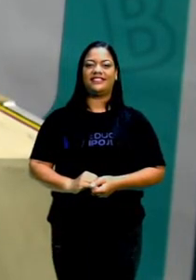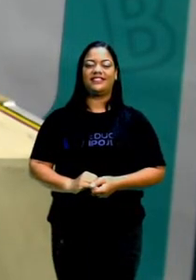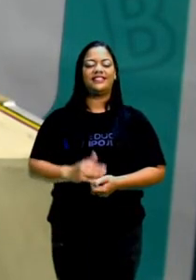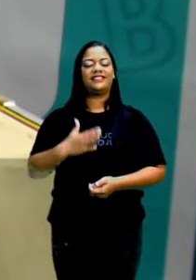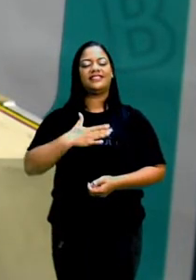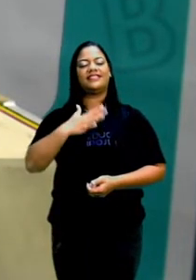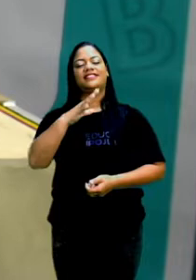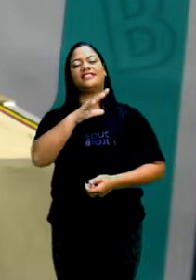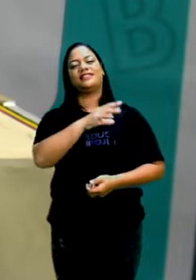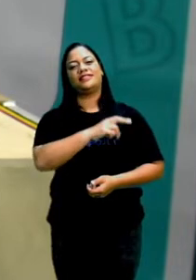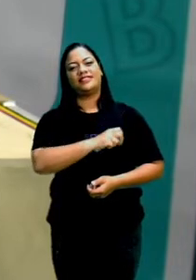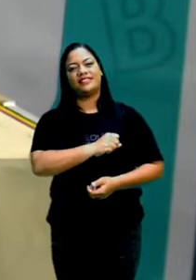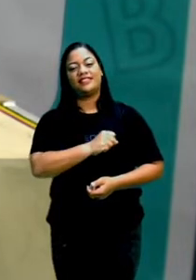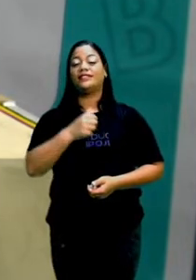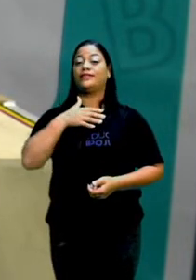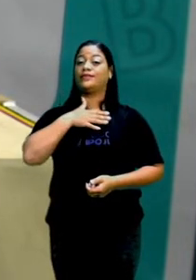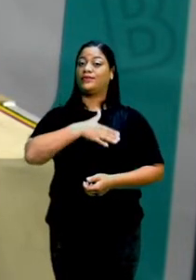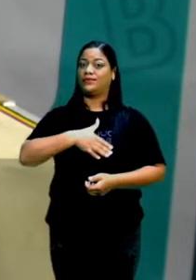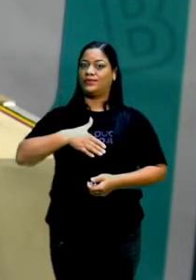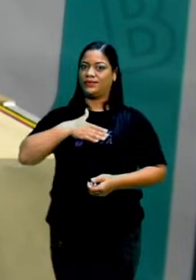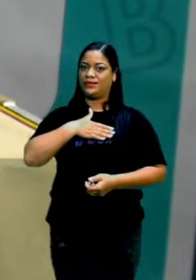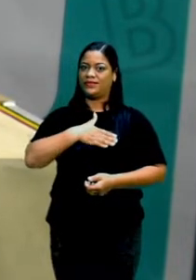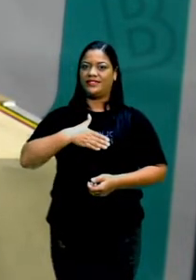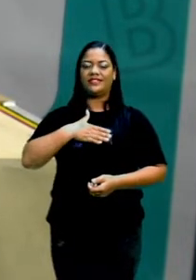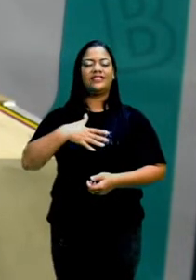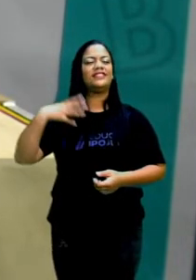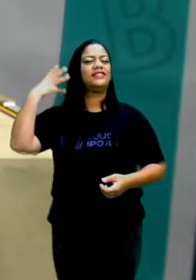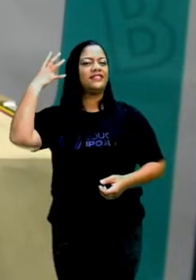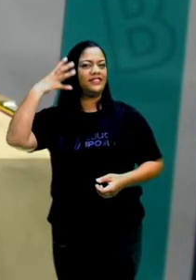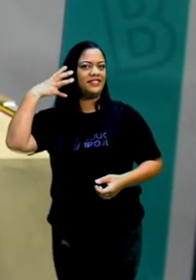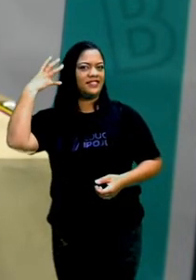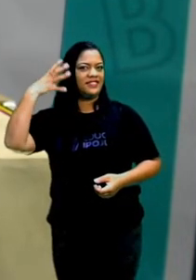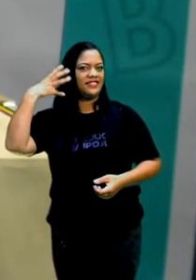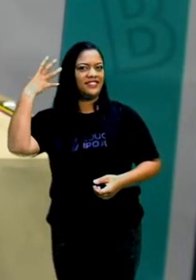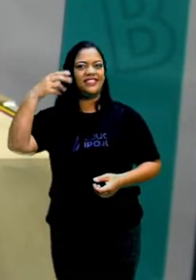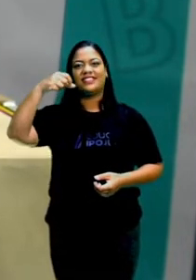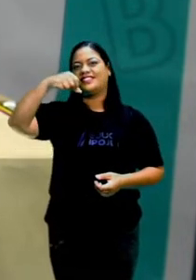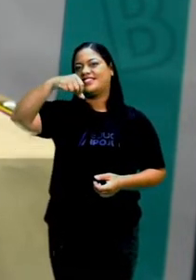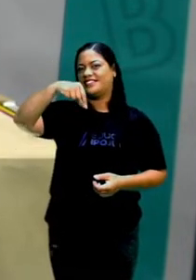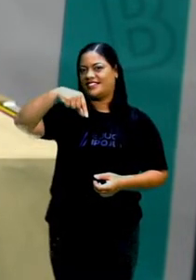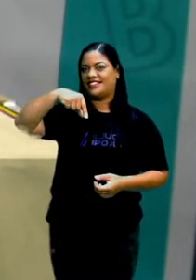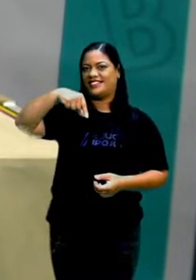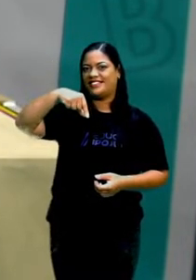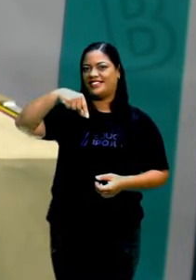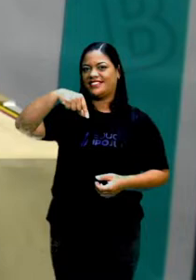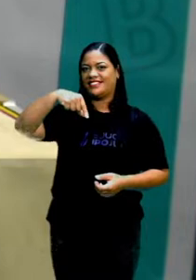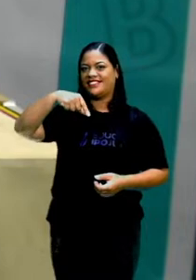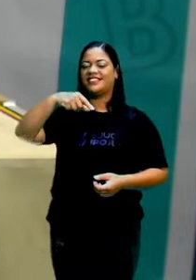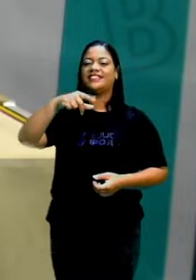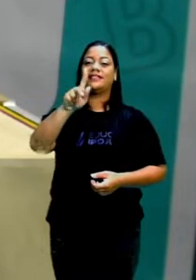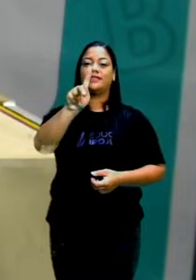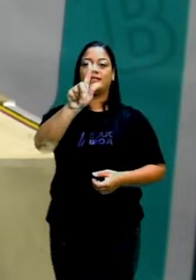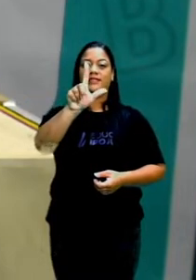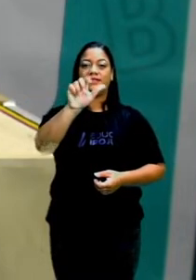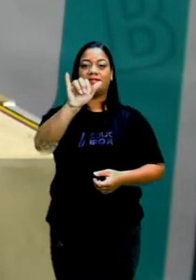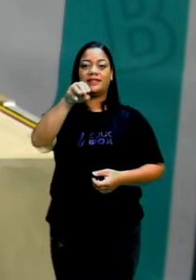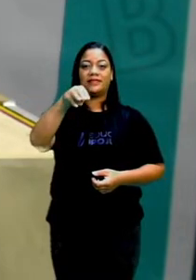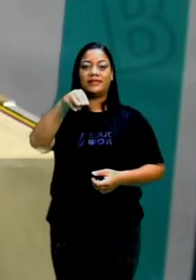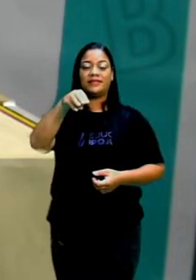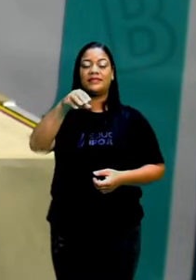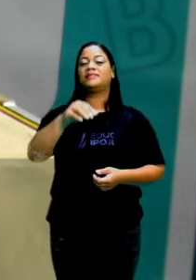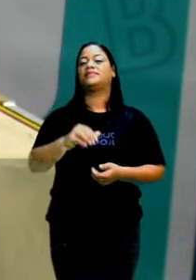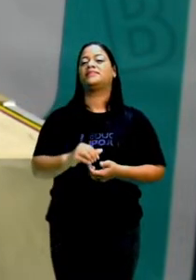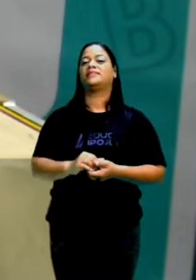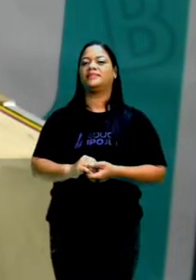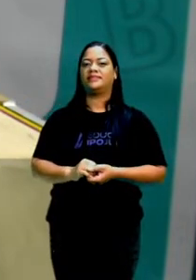Meus amores, gostaram da nossa musiquinha da gotinha Plim Plim, que